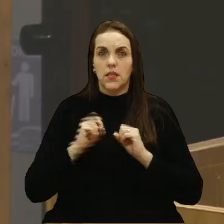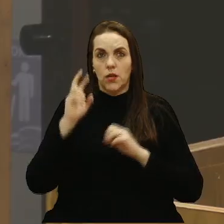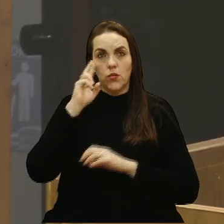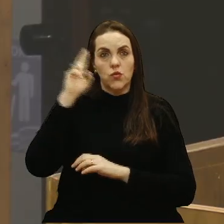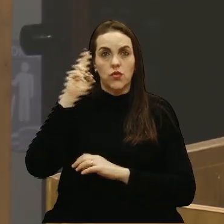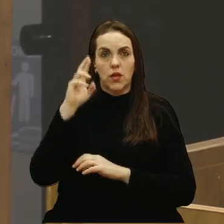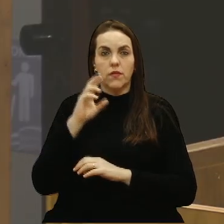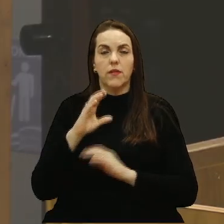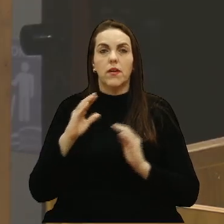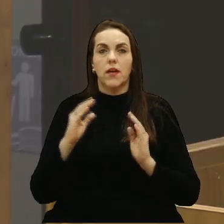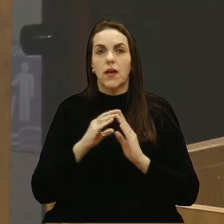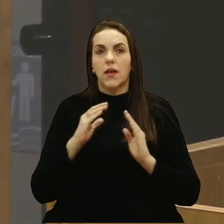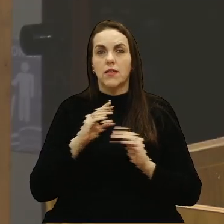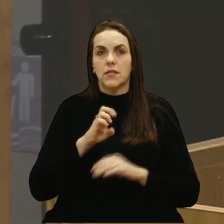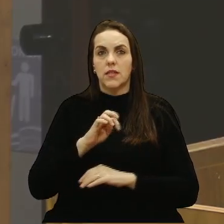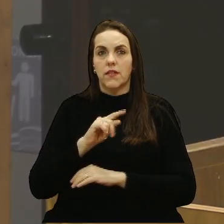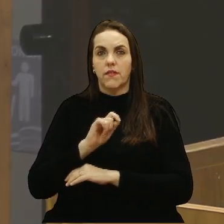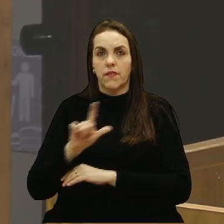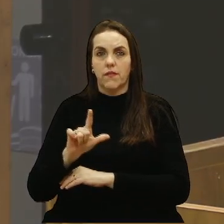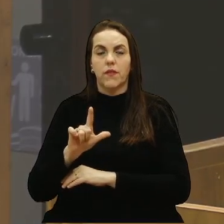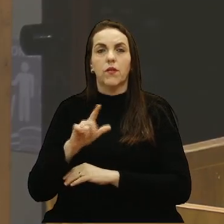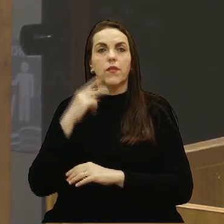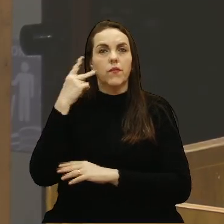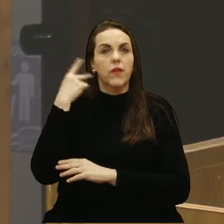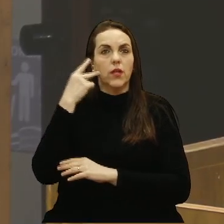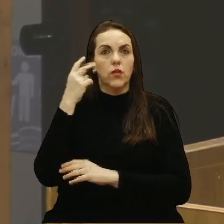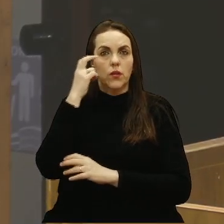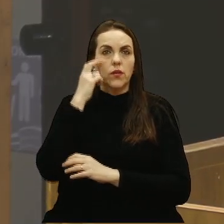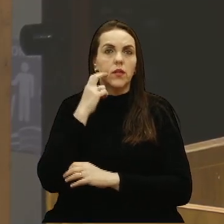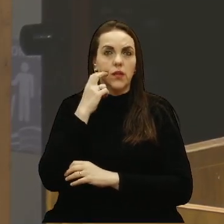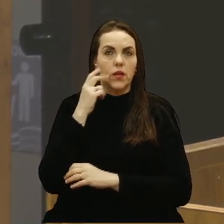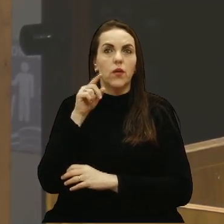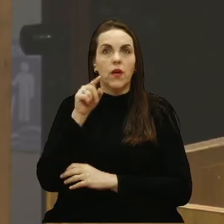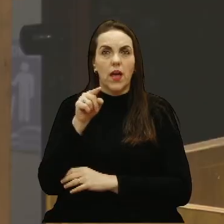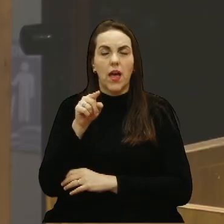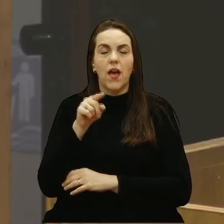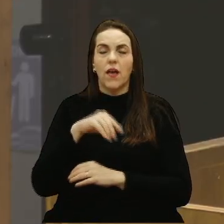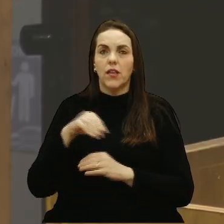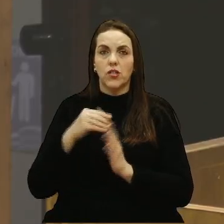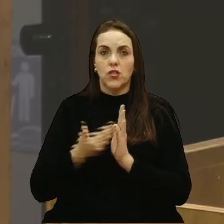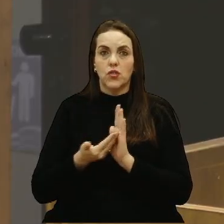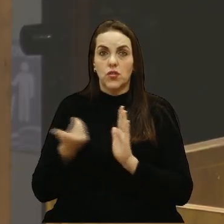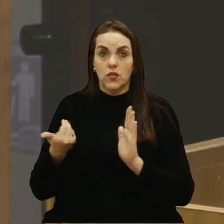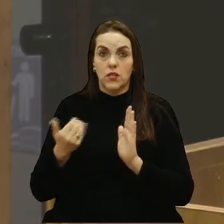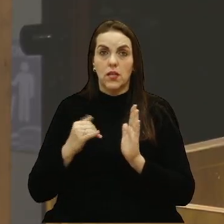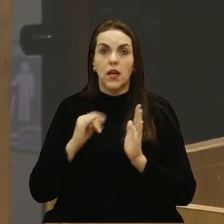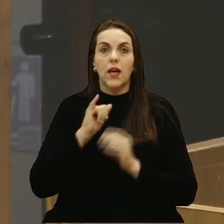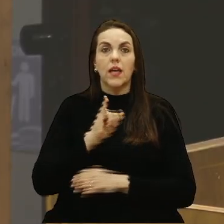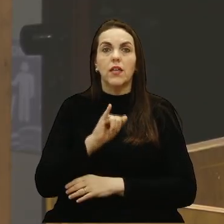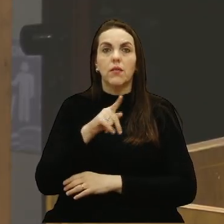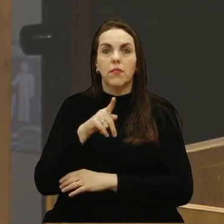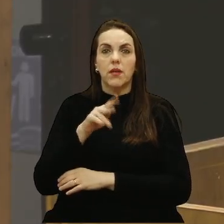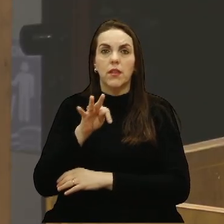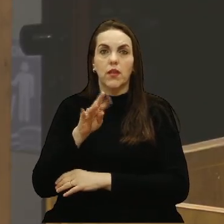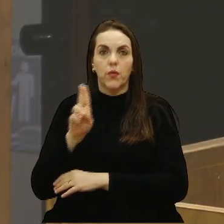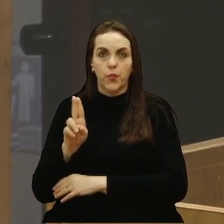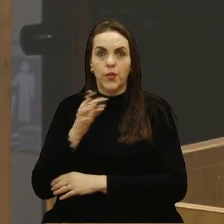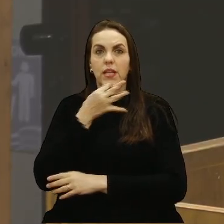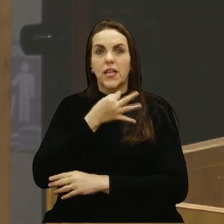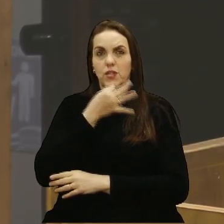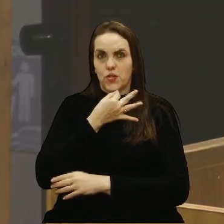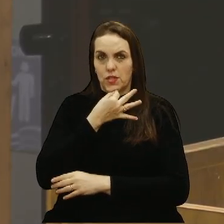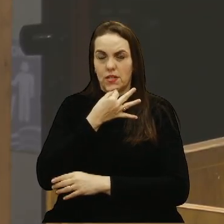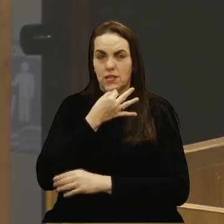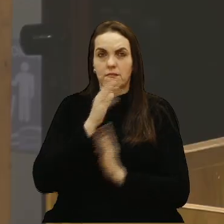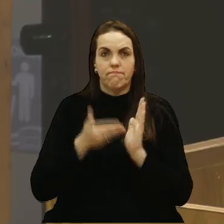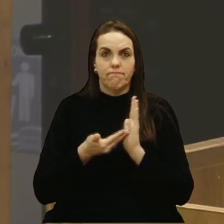o vereador Daniel, a respeito das questões relacionadas às isenções de IPTU do município de Caxias do Sul. As isenções do município de